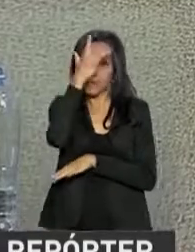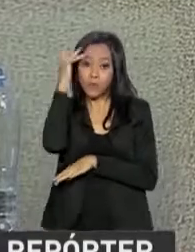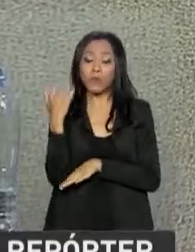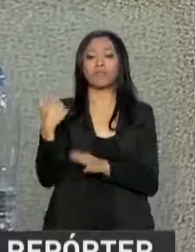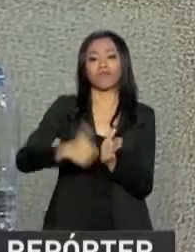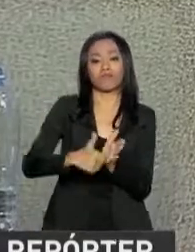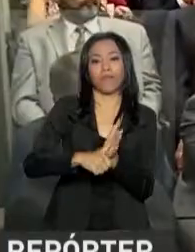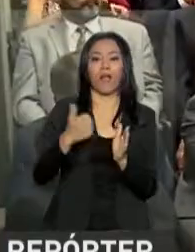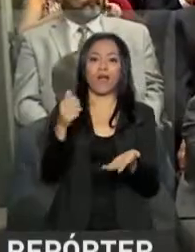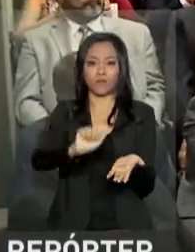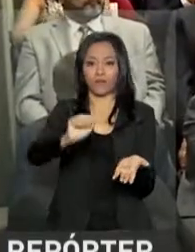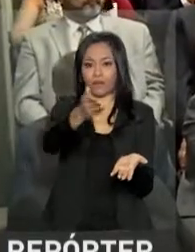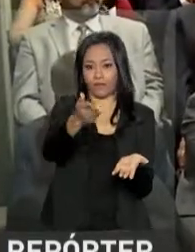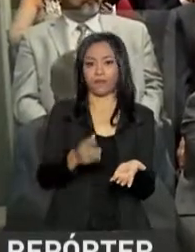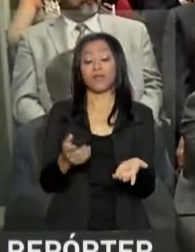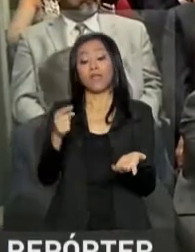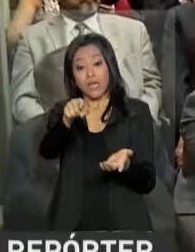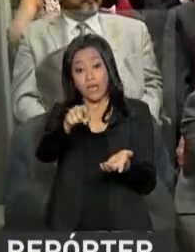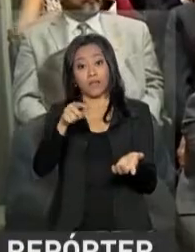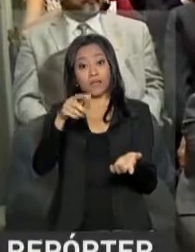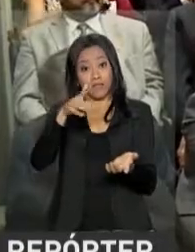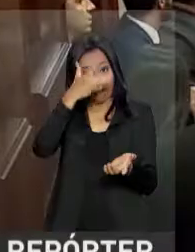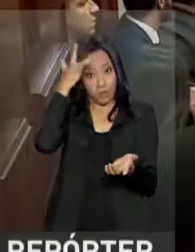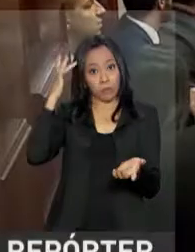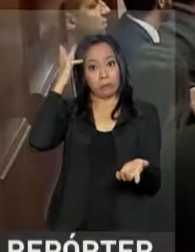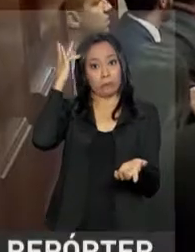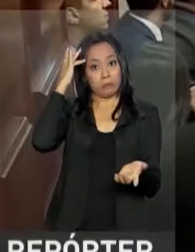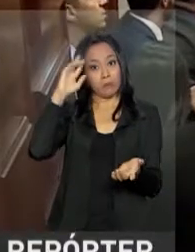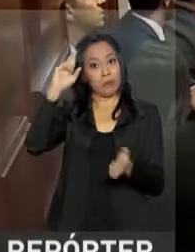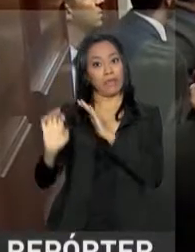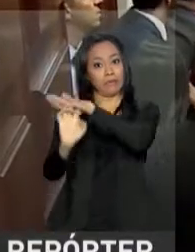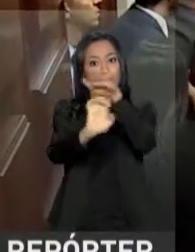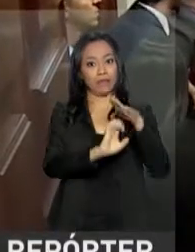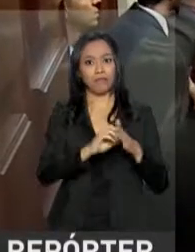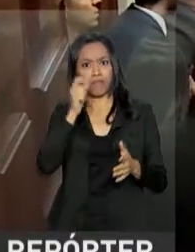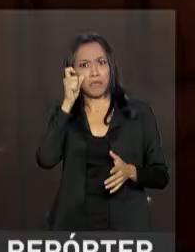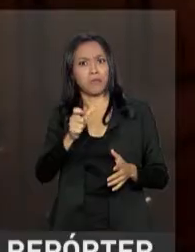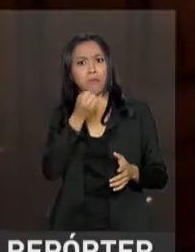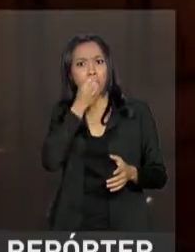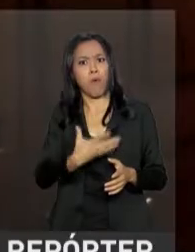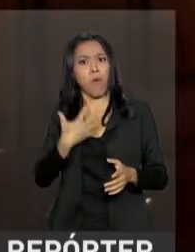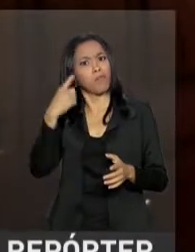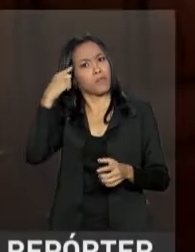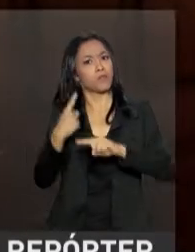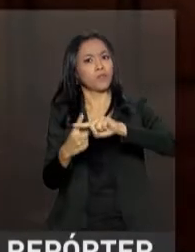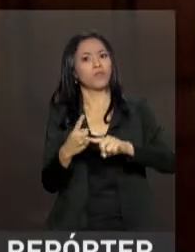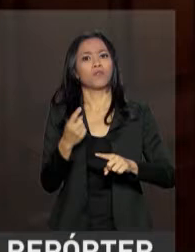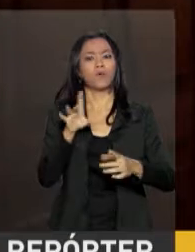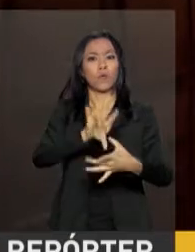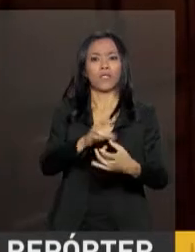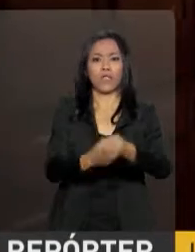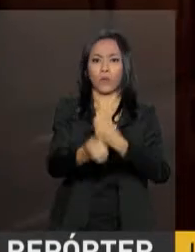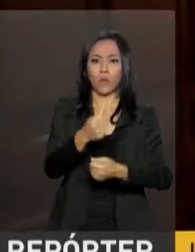de reais por ano. E os empresários da entidade demonstraram otimismo com o momento econômico. O Brasil teve